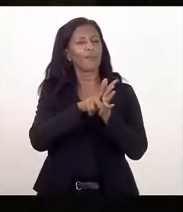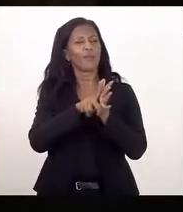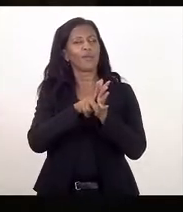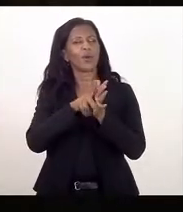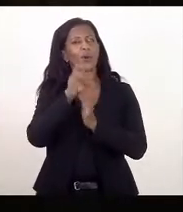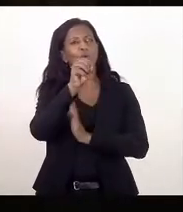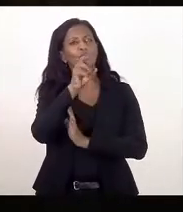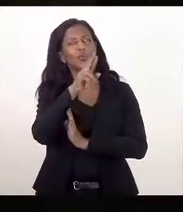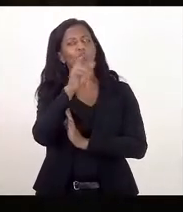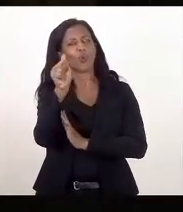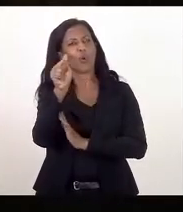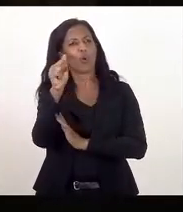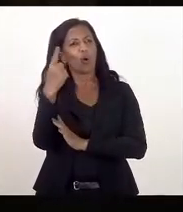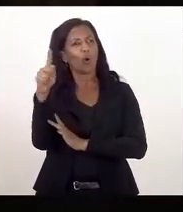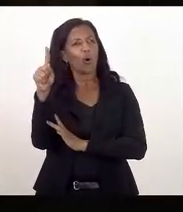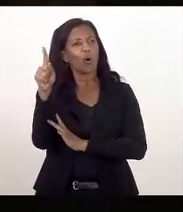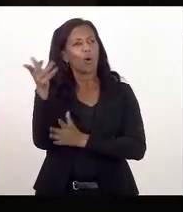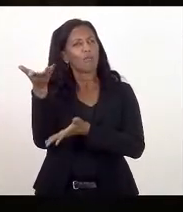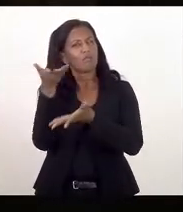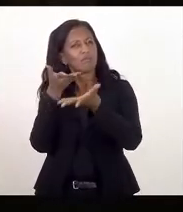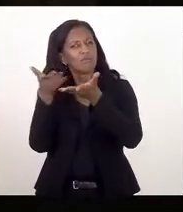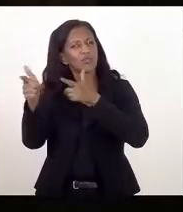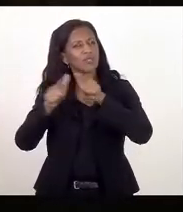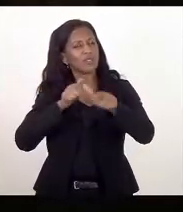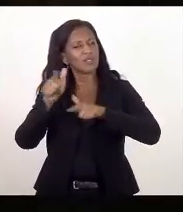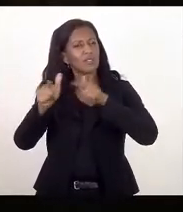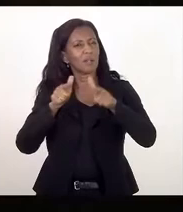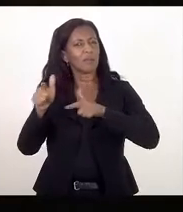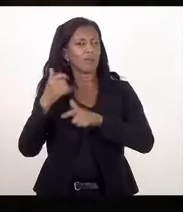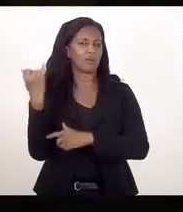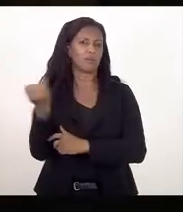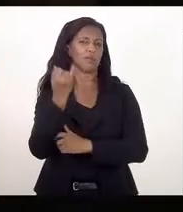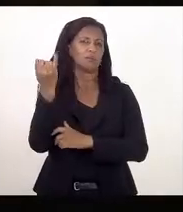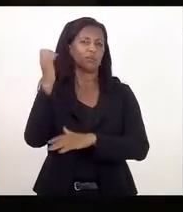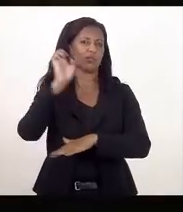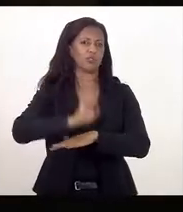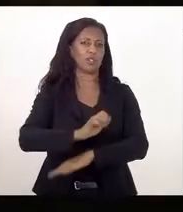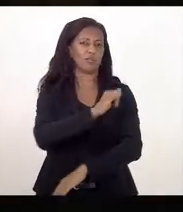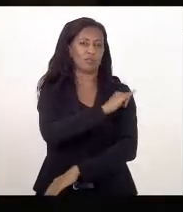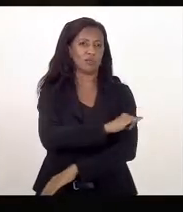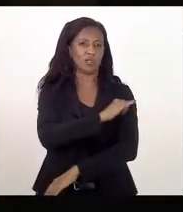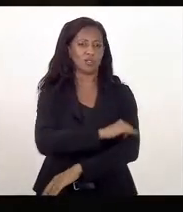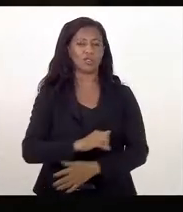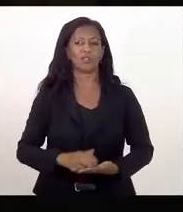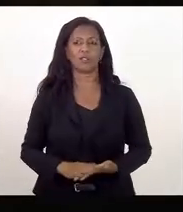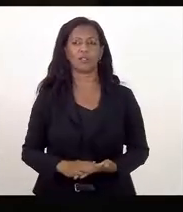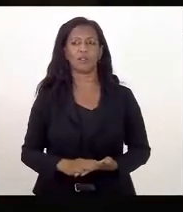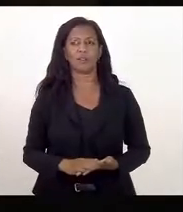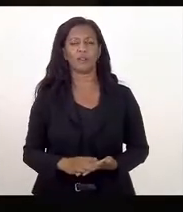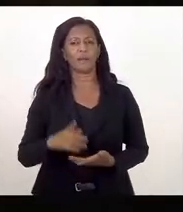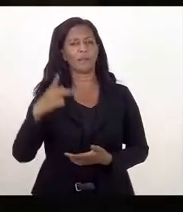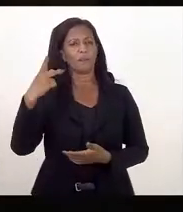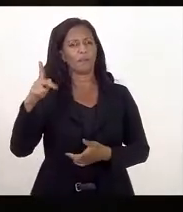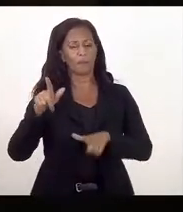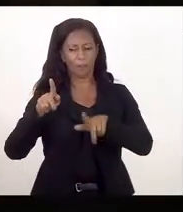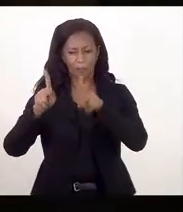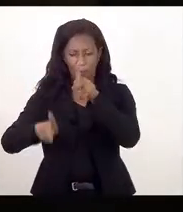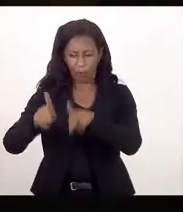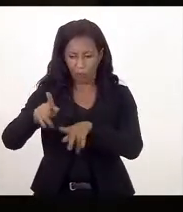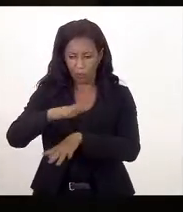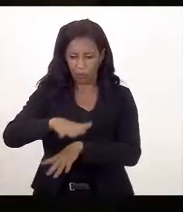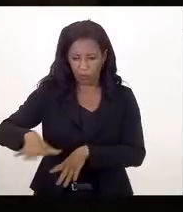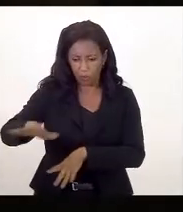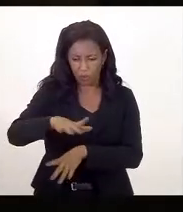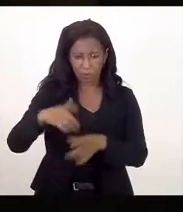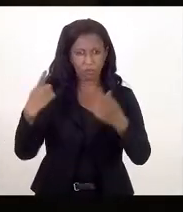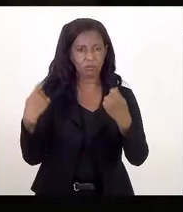órgão que presta relevantes serviços no Estado do Rio de Janeiro para uma população necessitada.